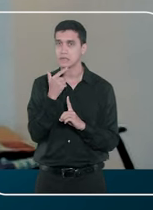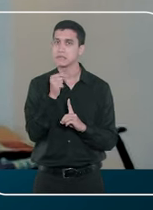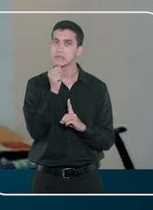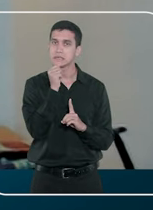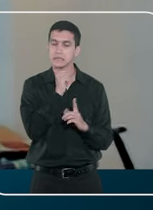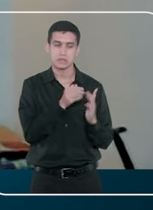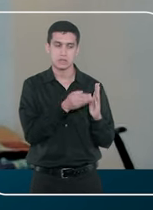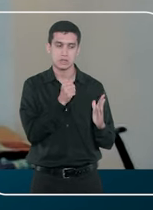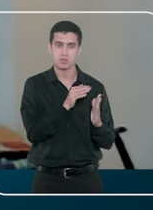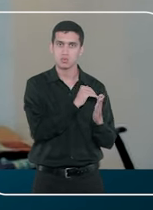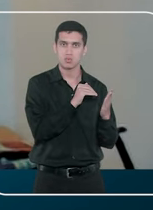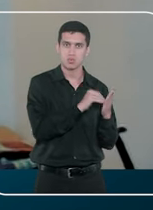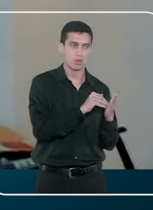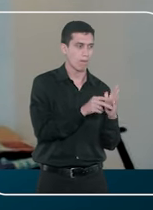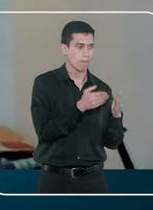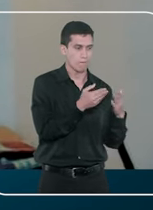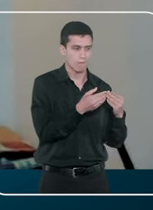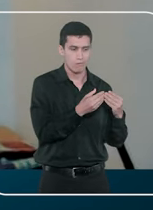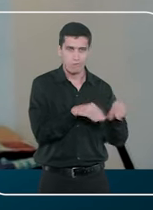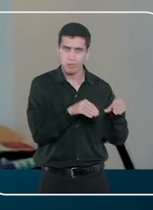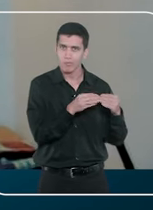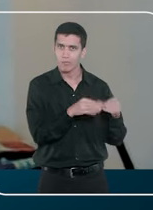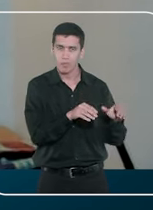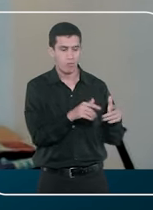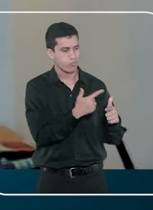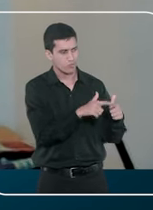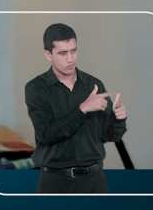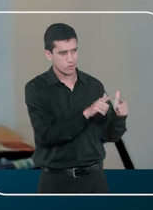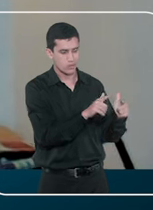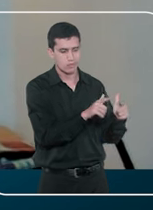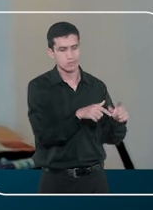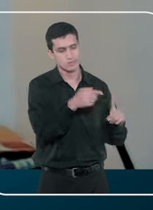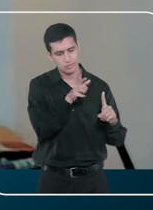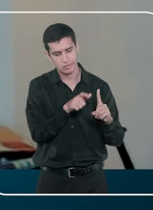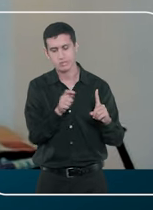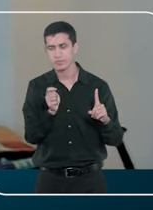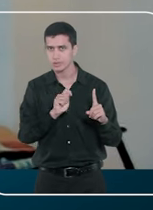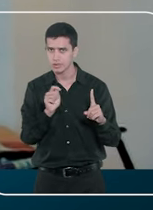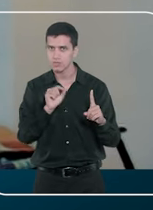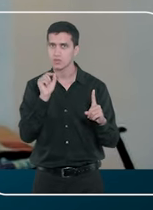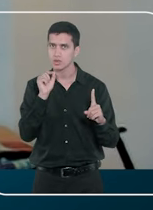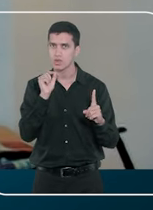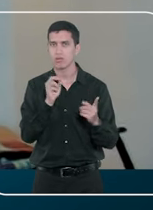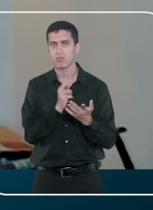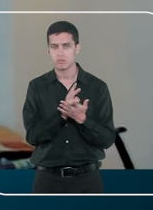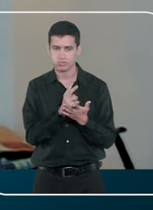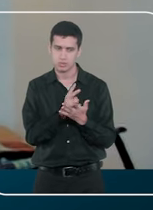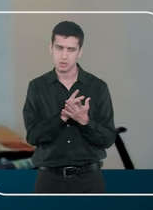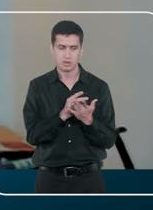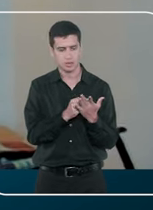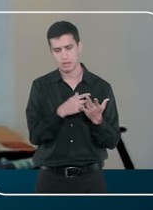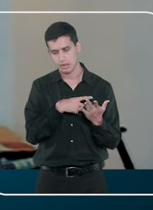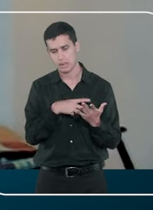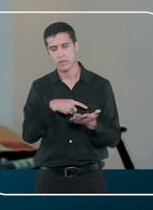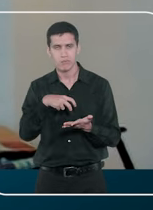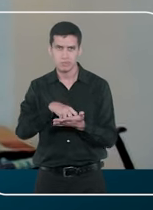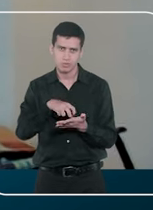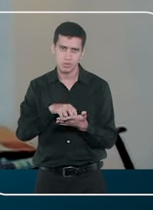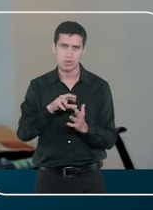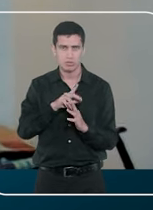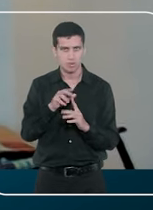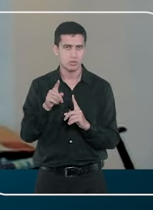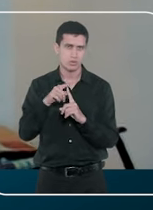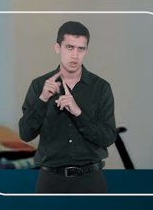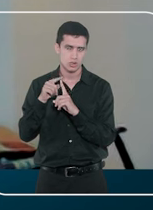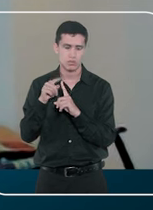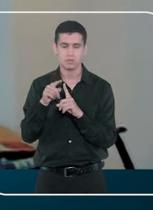reparar integralmente o dano causado, ela pode ensejar redução das sanções a serem impostas pela pessoa